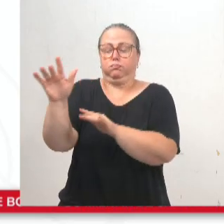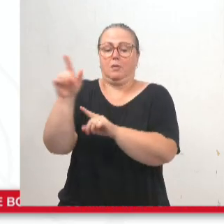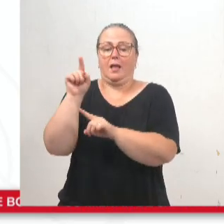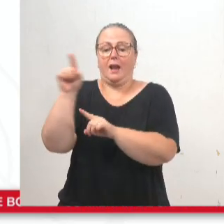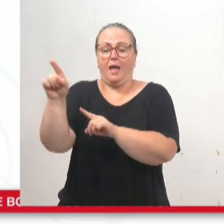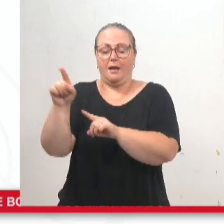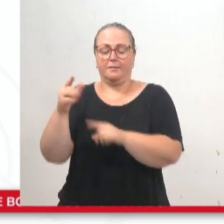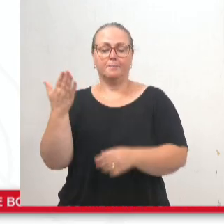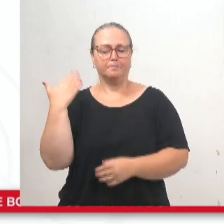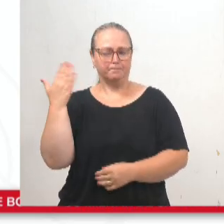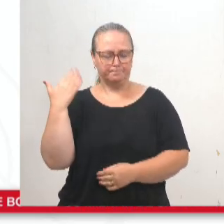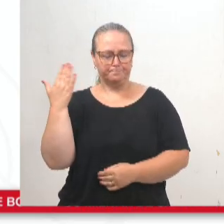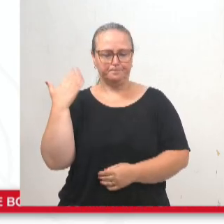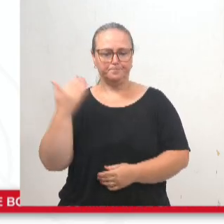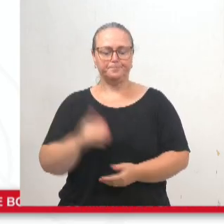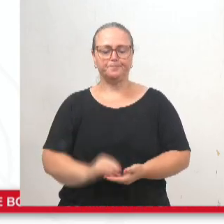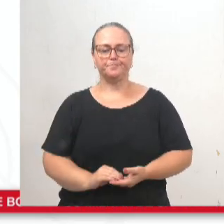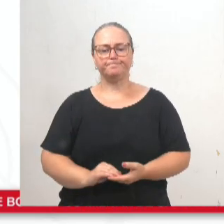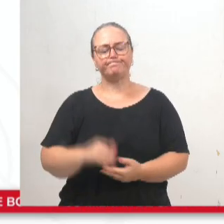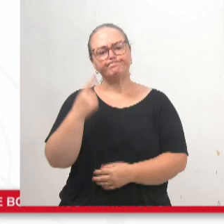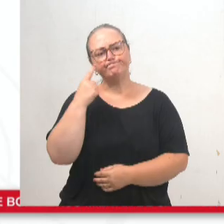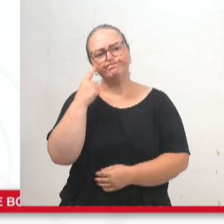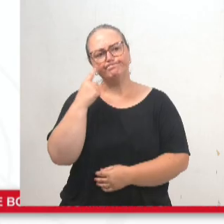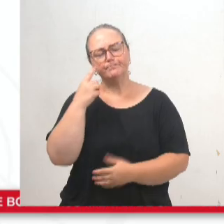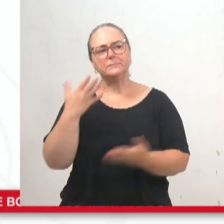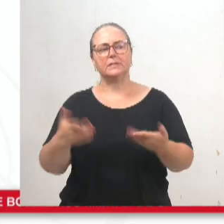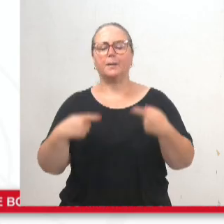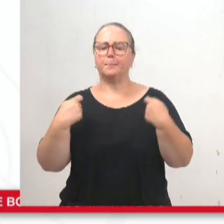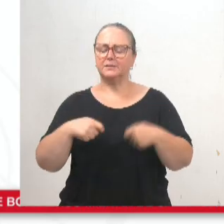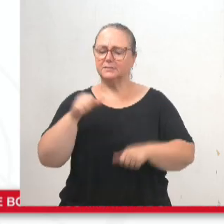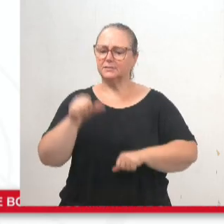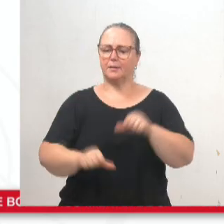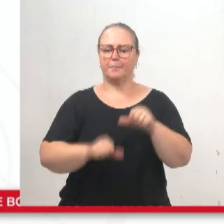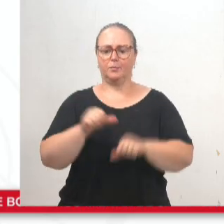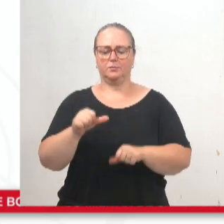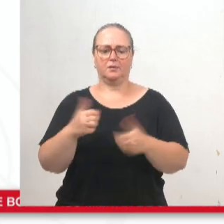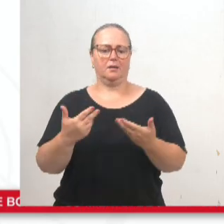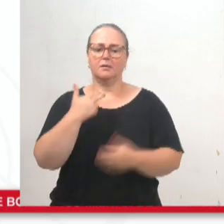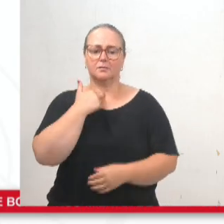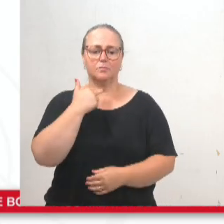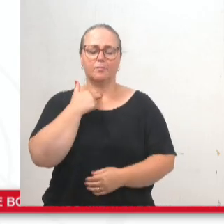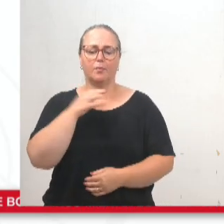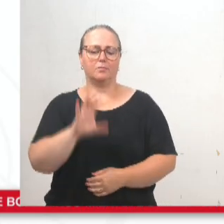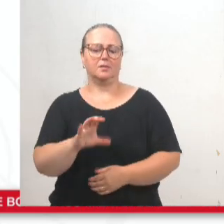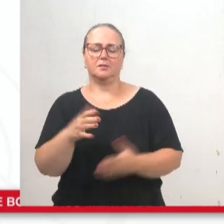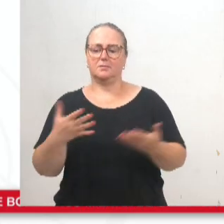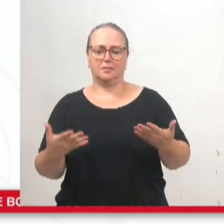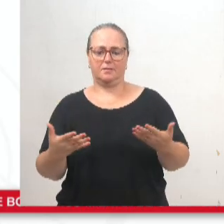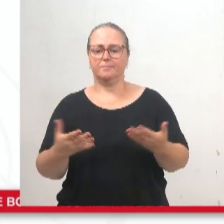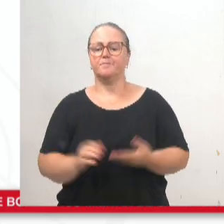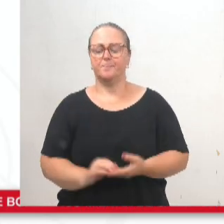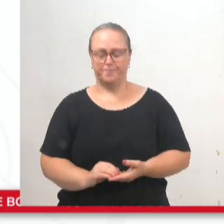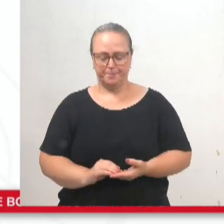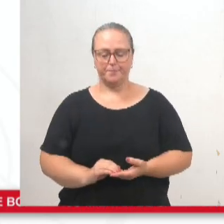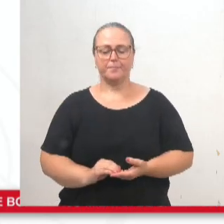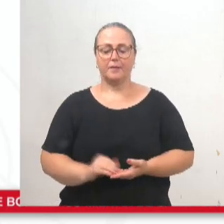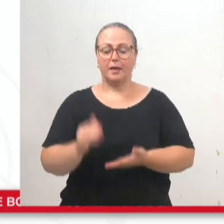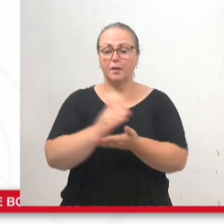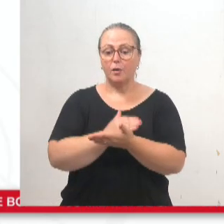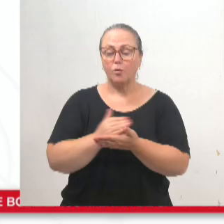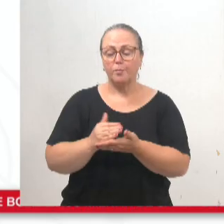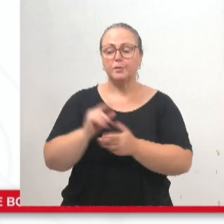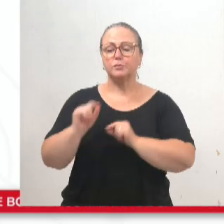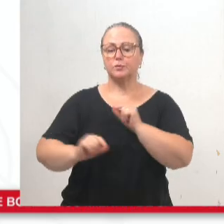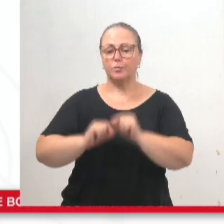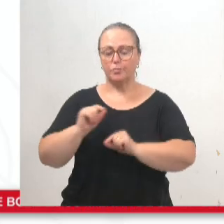chegou. E a gente verificou que sim, precisávamos mudar, porque não era mais aceitável esse tipo de situação, e começou-se, de